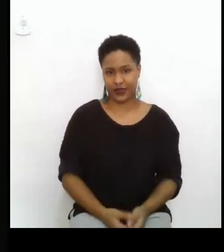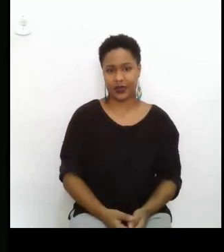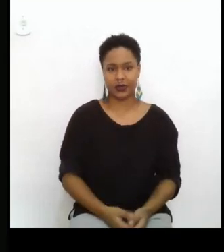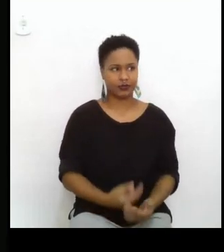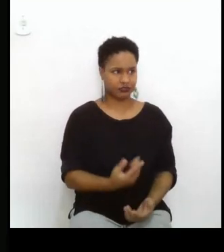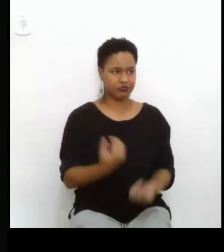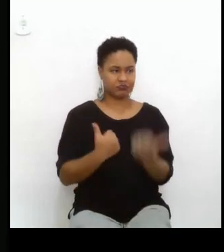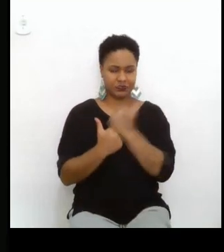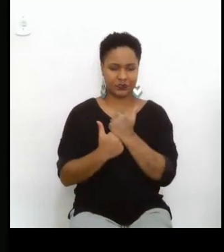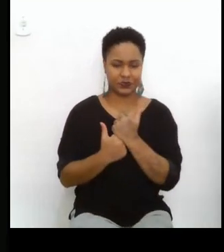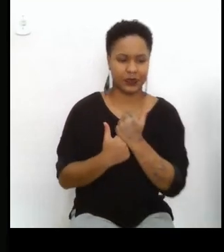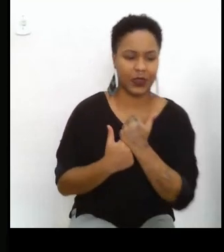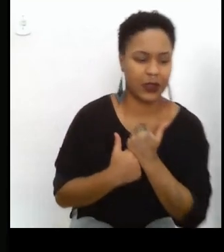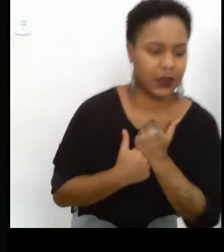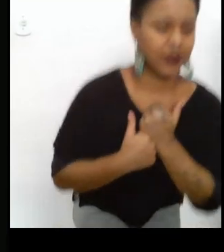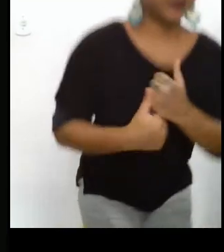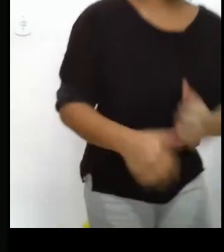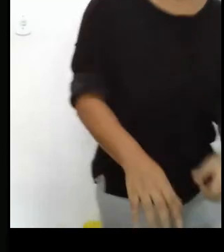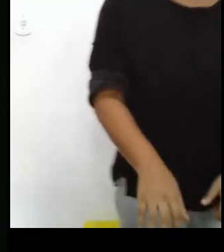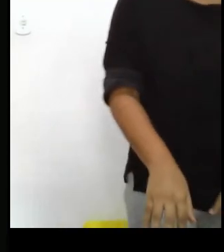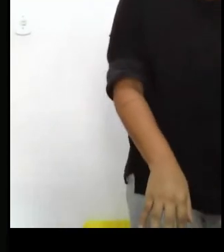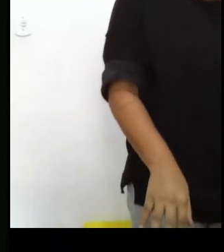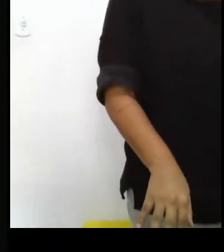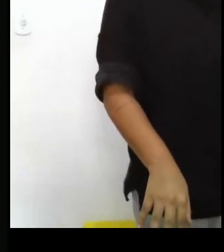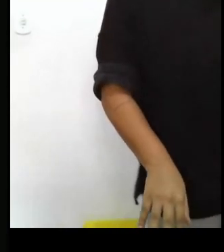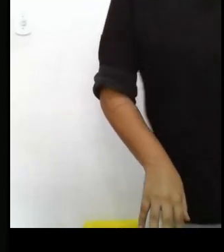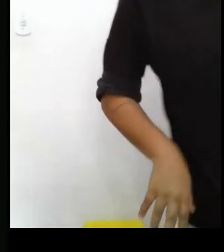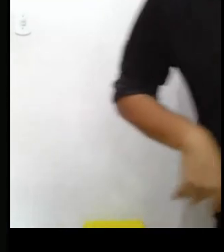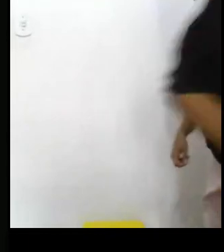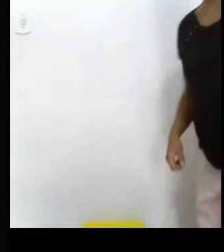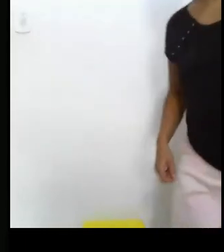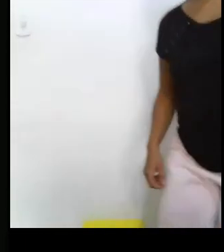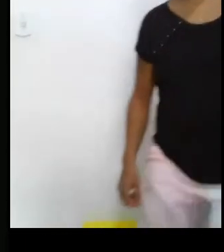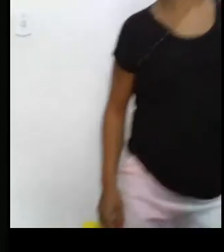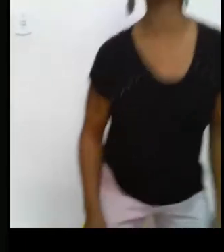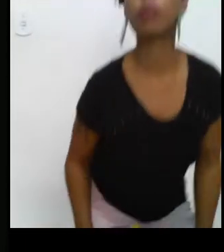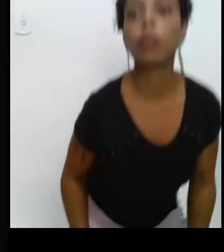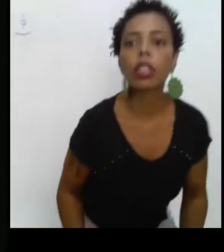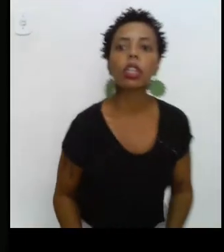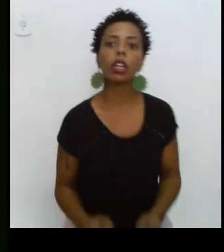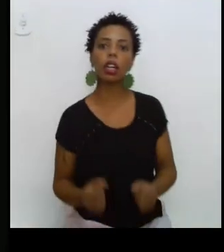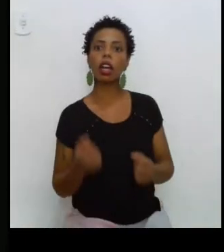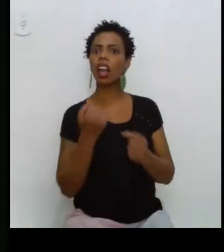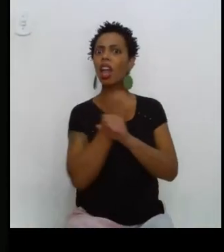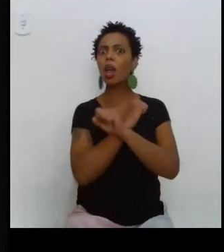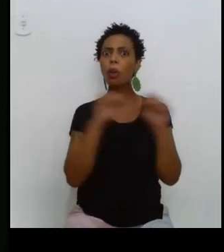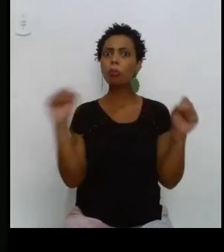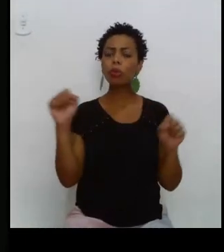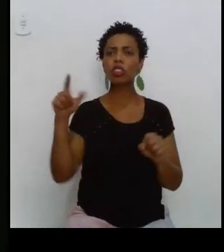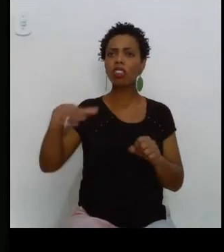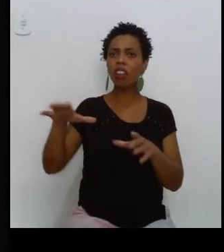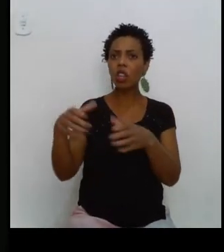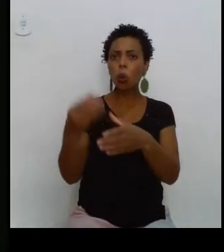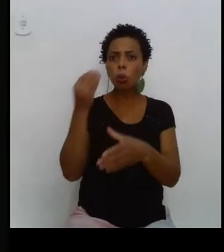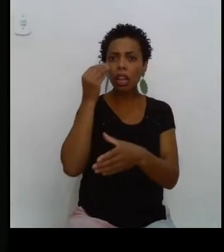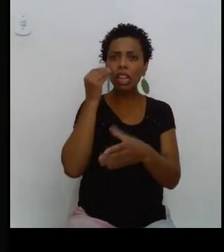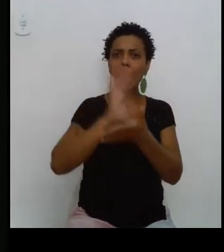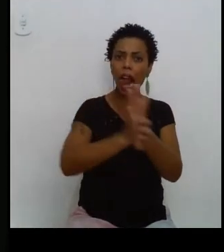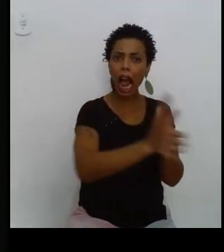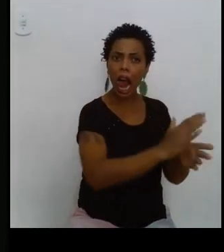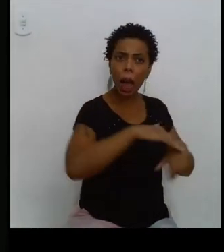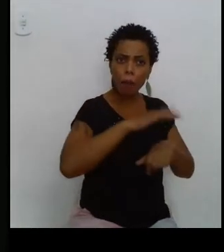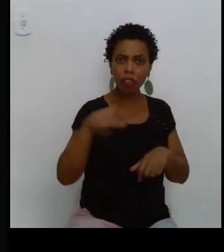planta planejando mais uma tática determine vocês só pensa em se esconder já chega gente mas mais hora de esconder